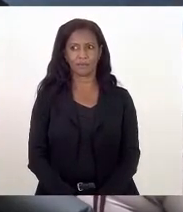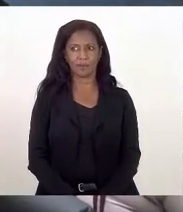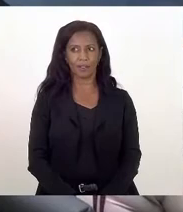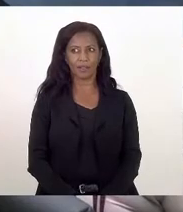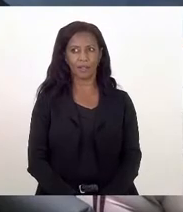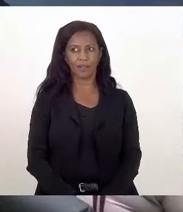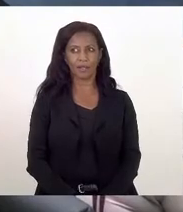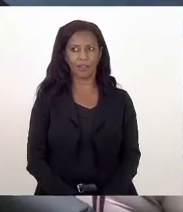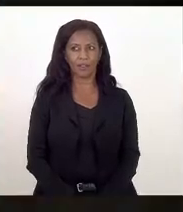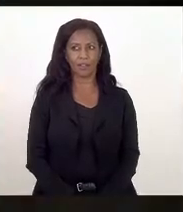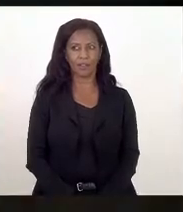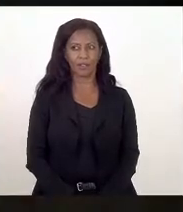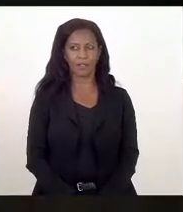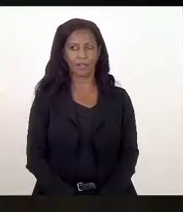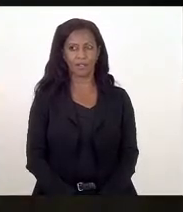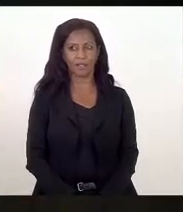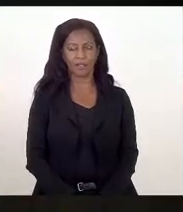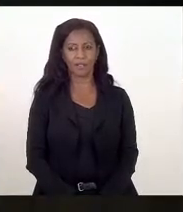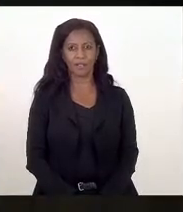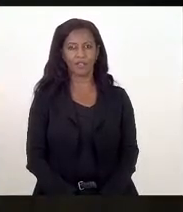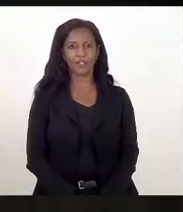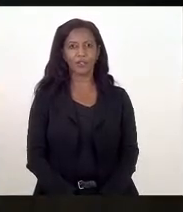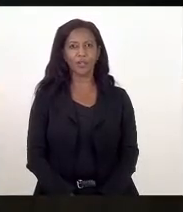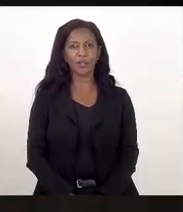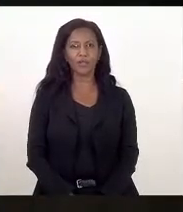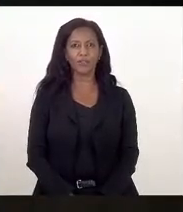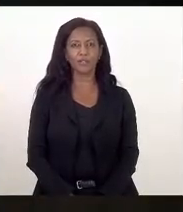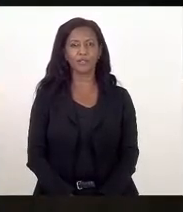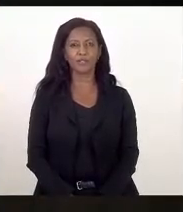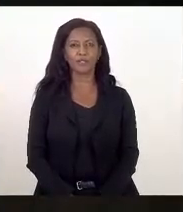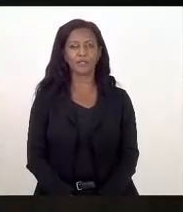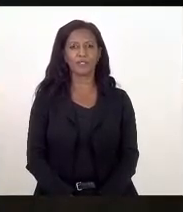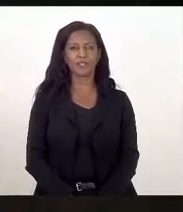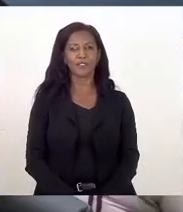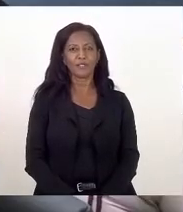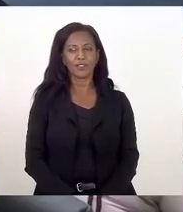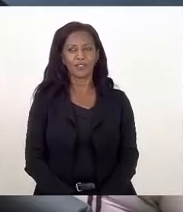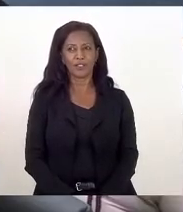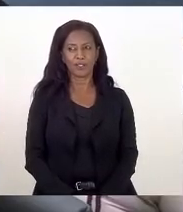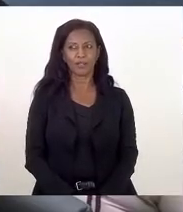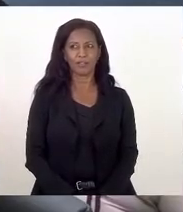Próximo orador é o nobre deputado Eliomar, seguido a deputada enfermeira Regiane.